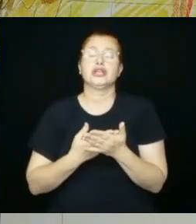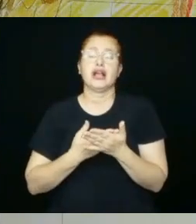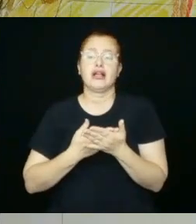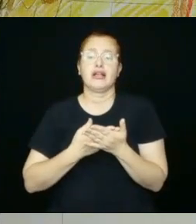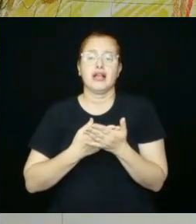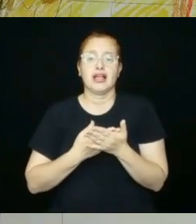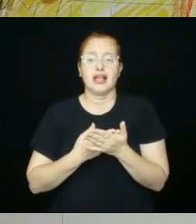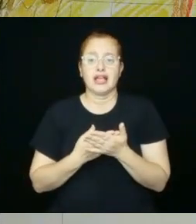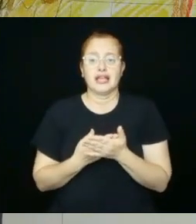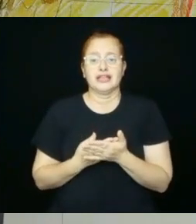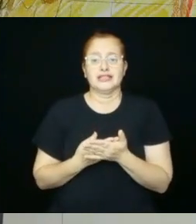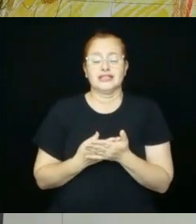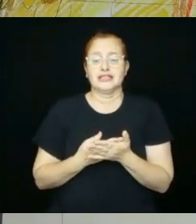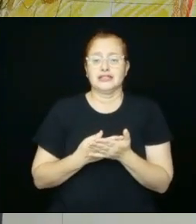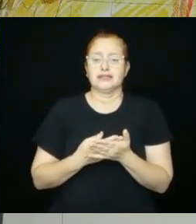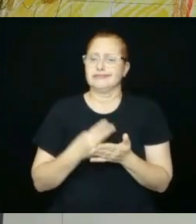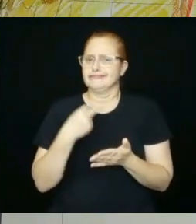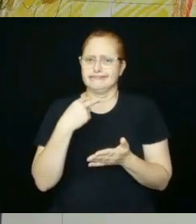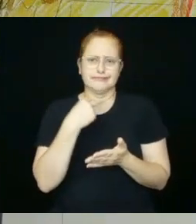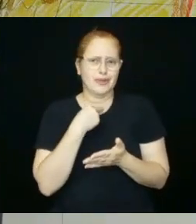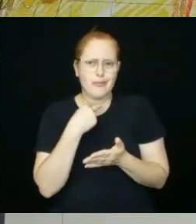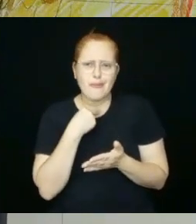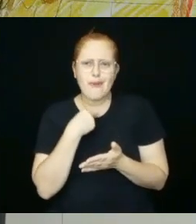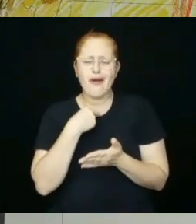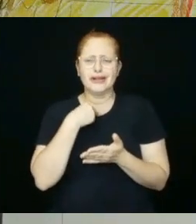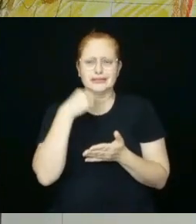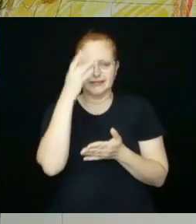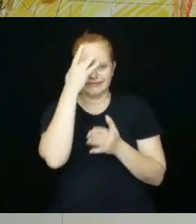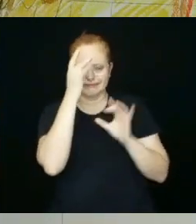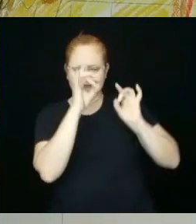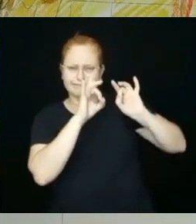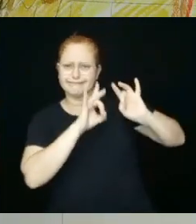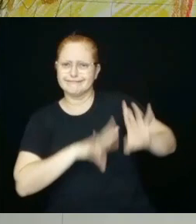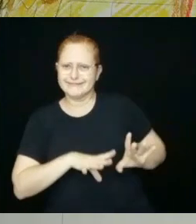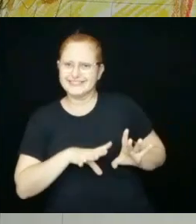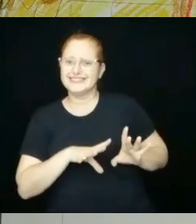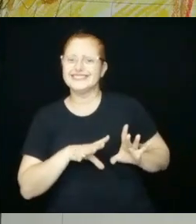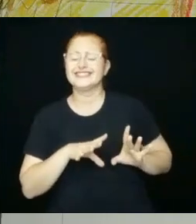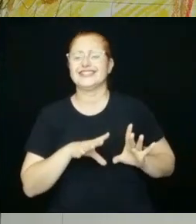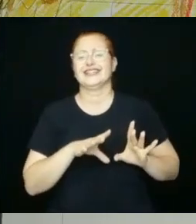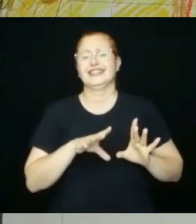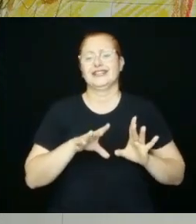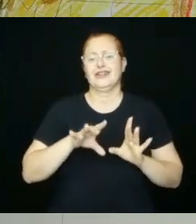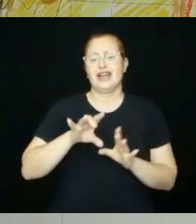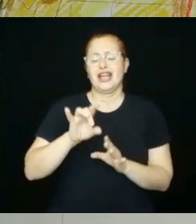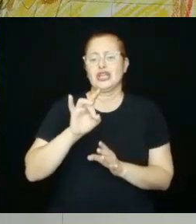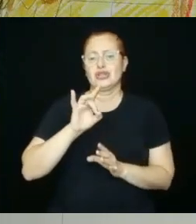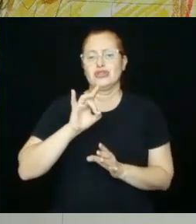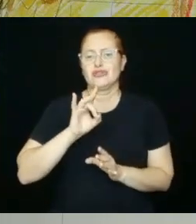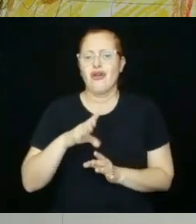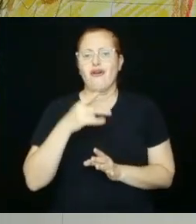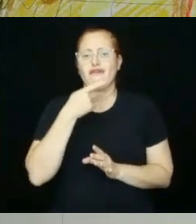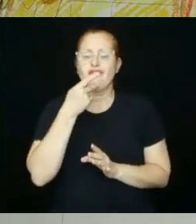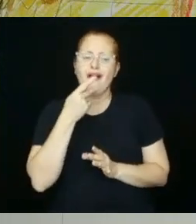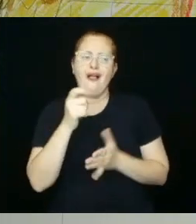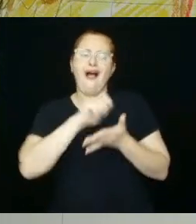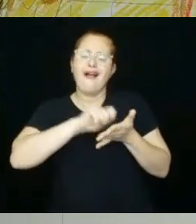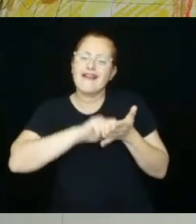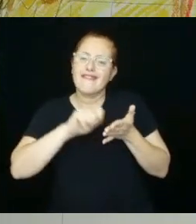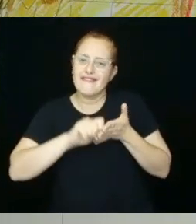história de tu não desistir desse meio de comunicação, que não seja só a fala ou que não seja só a